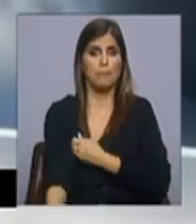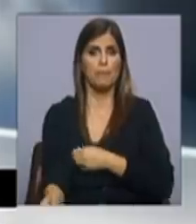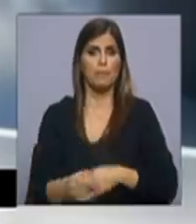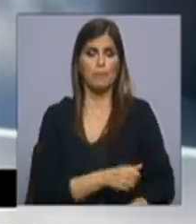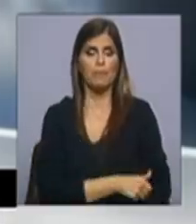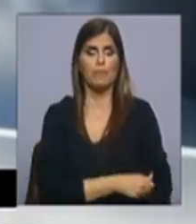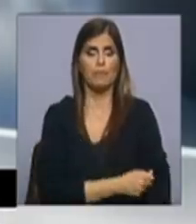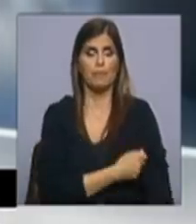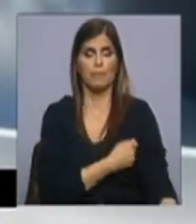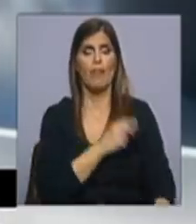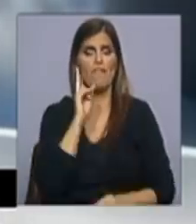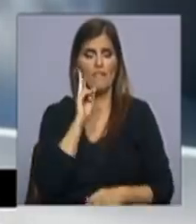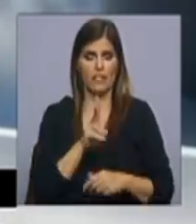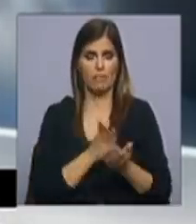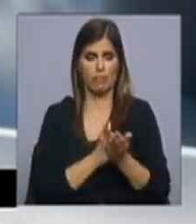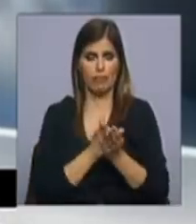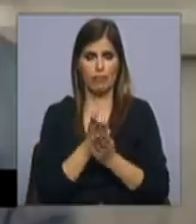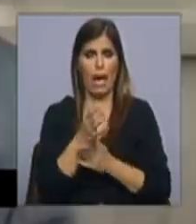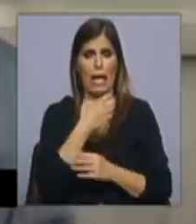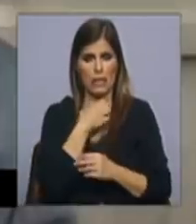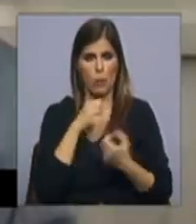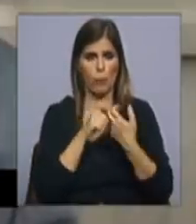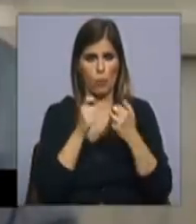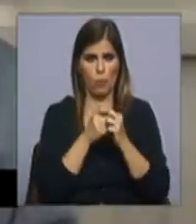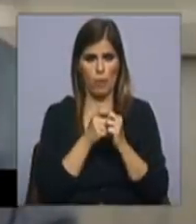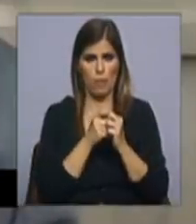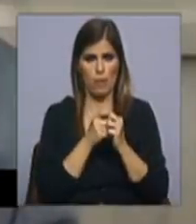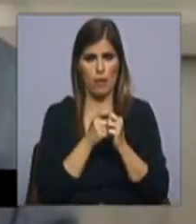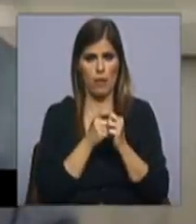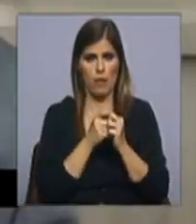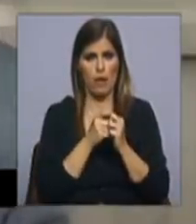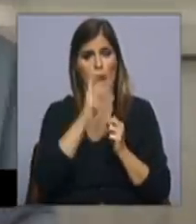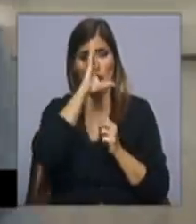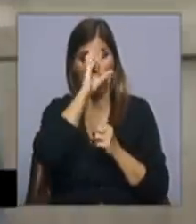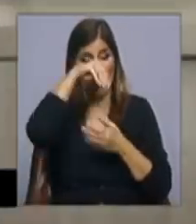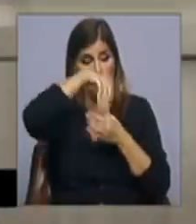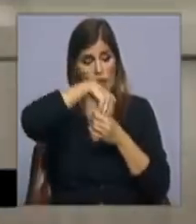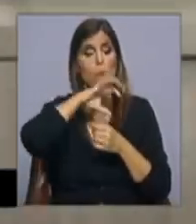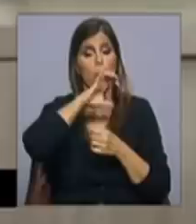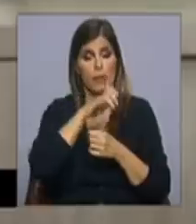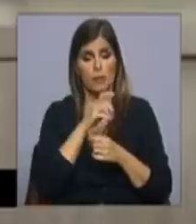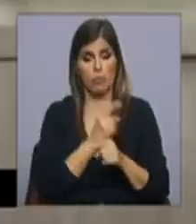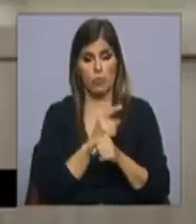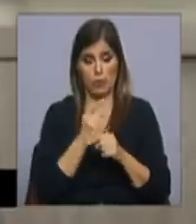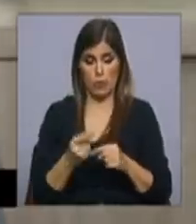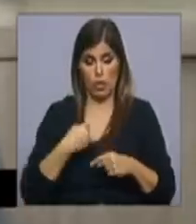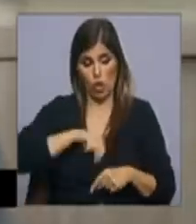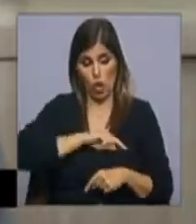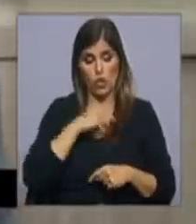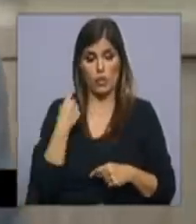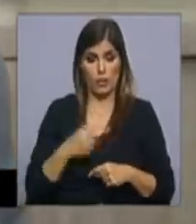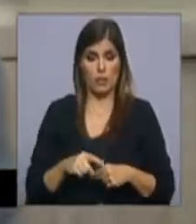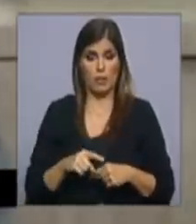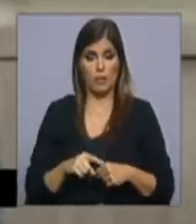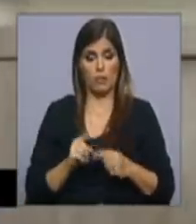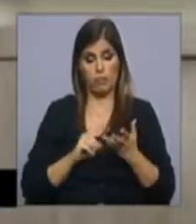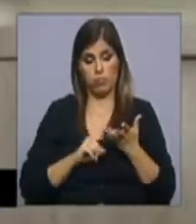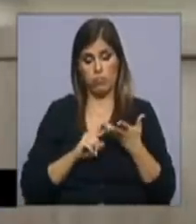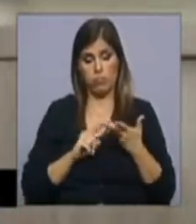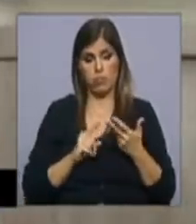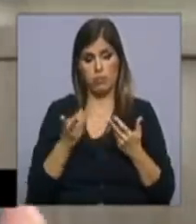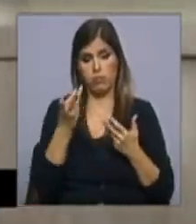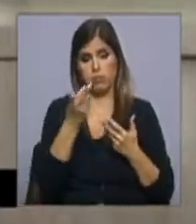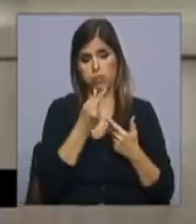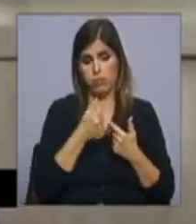Veja, durante a crise o problema é do Estado Nacional. Porque, veja, nós temos uma quantidade enorme de